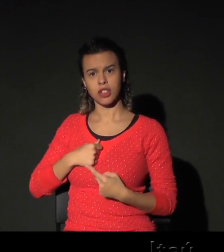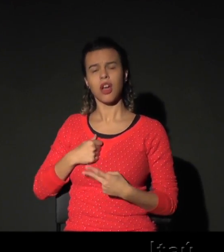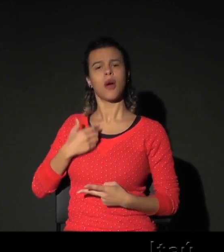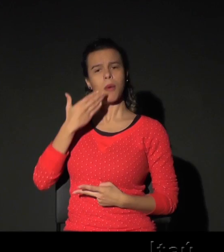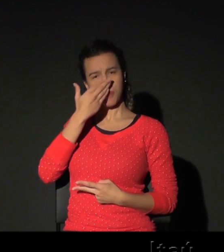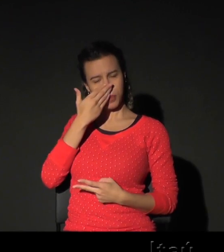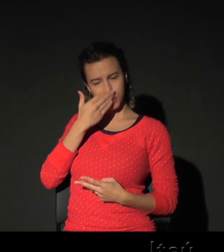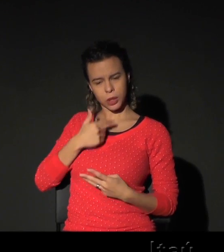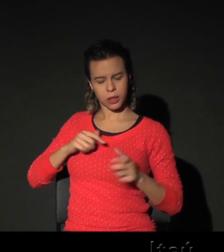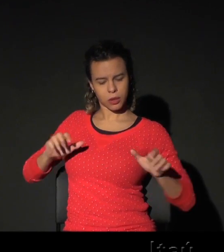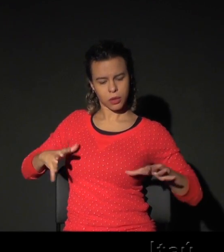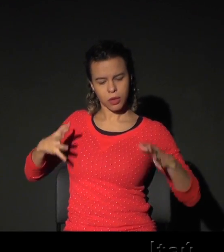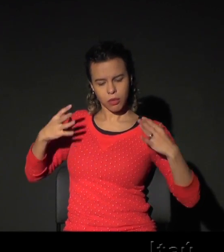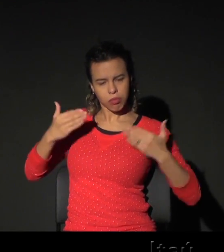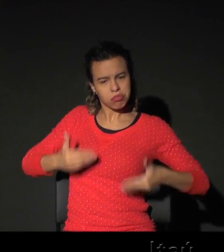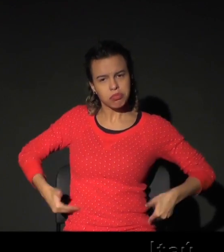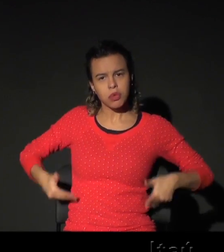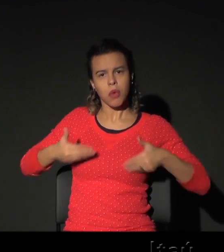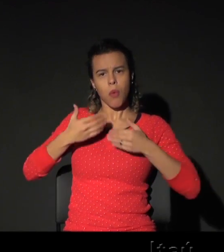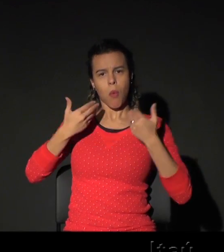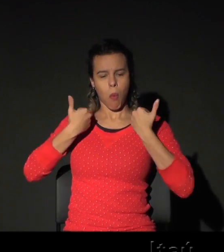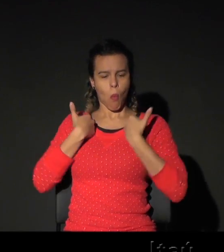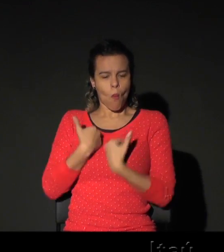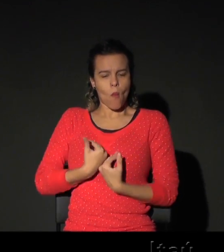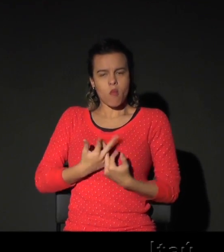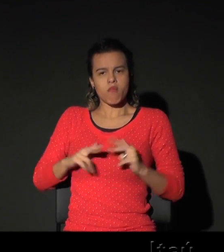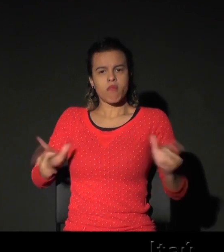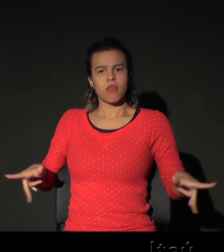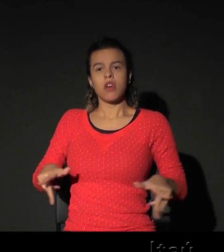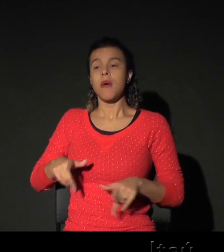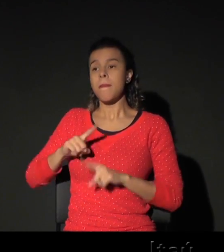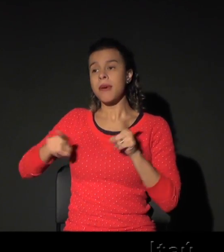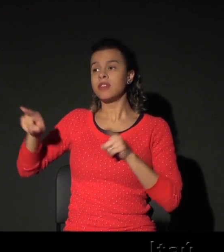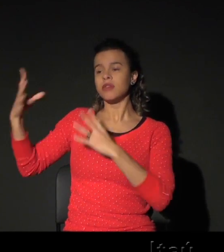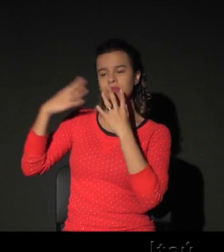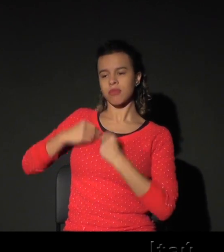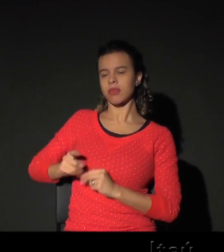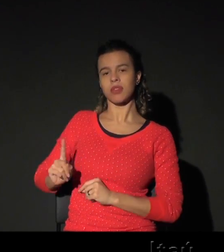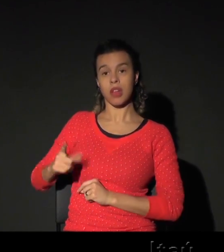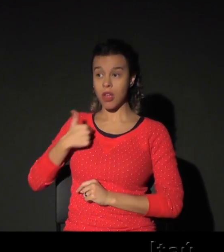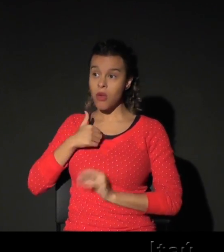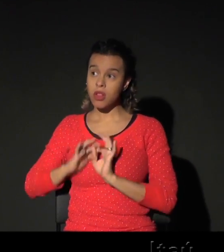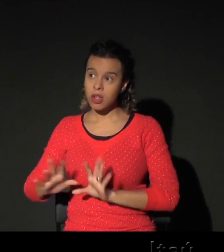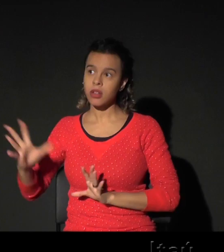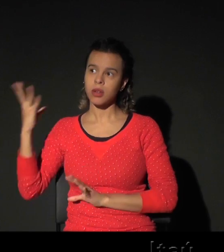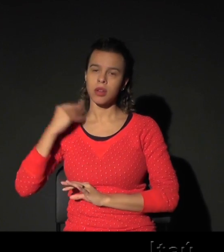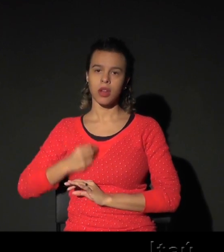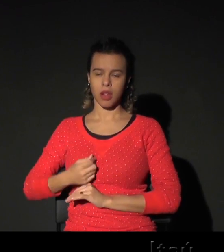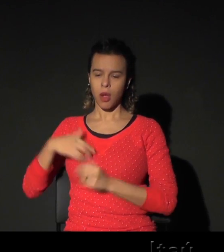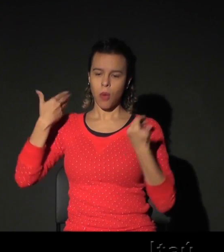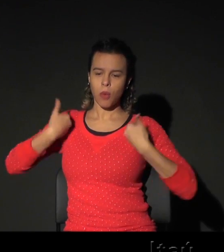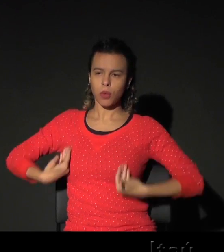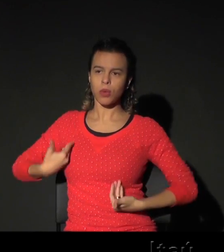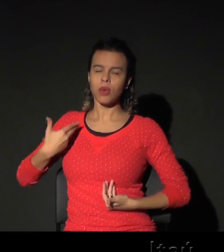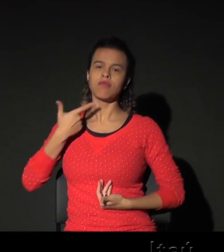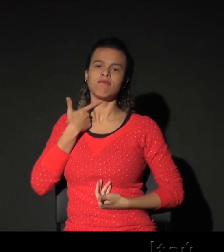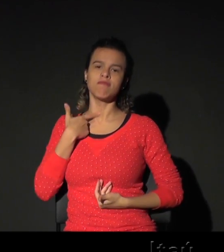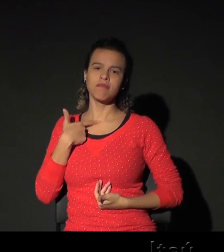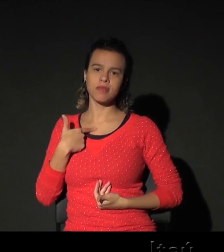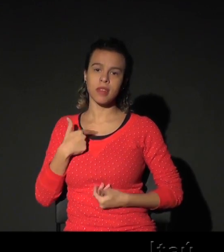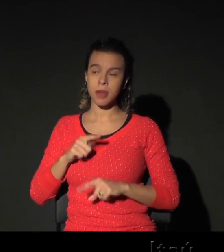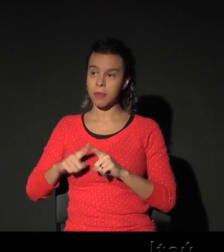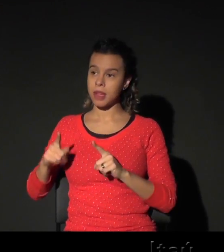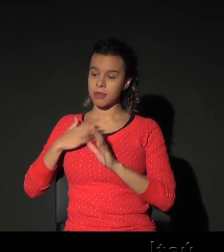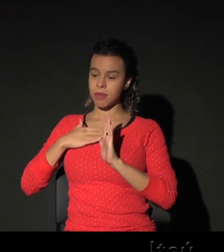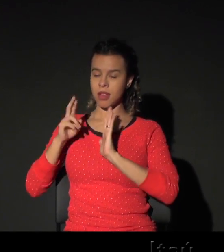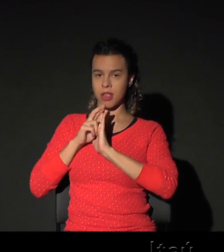de Popozuda Mas você não vai tocar em mim só se eu quiser né eu tô num na eu me coloco como objeto do desejo Mas eu